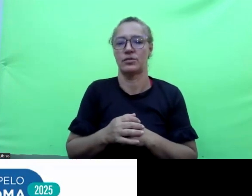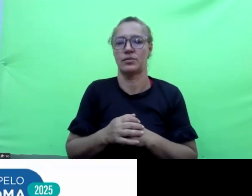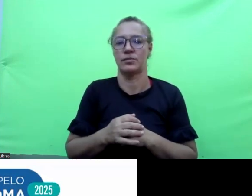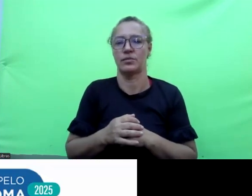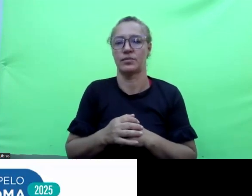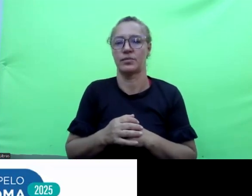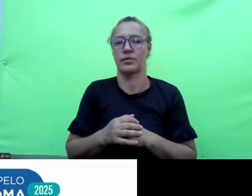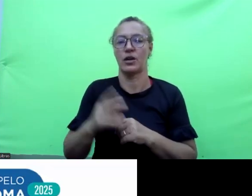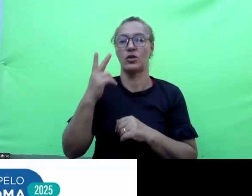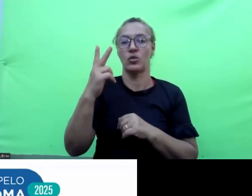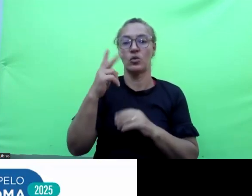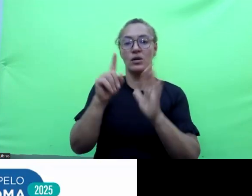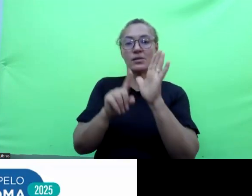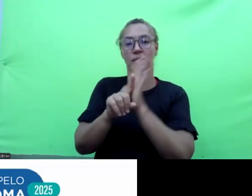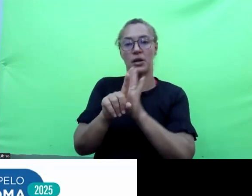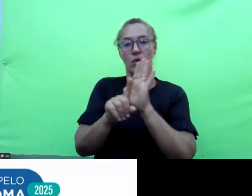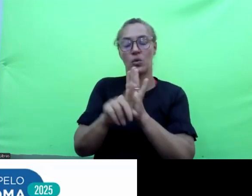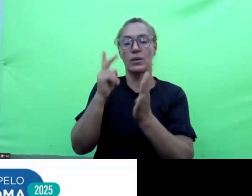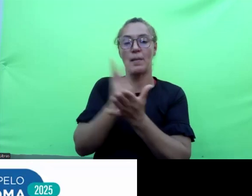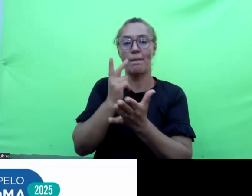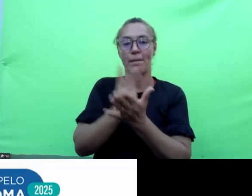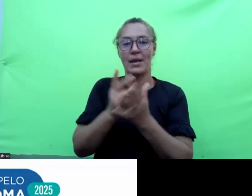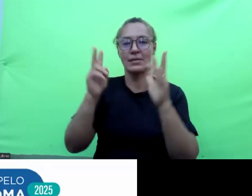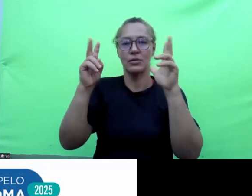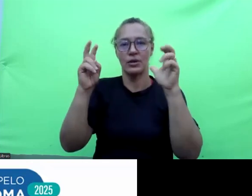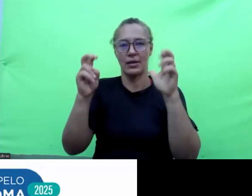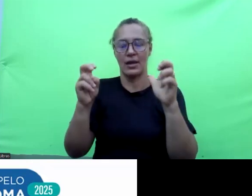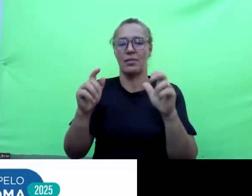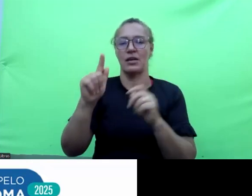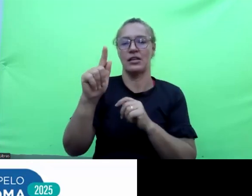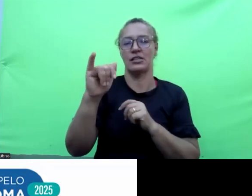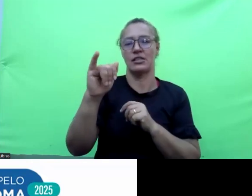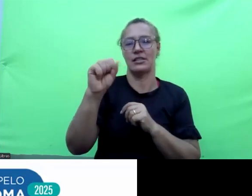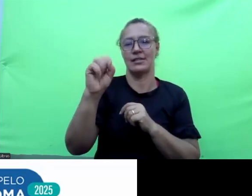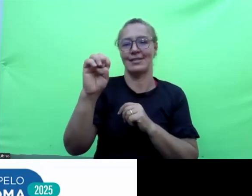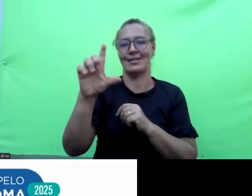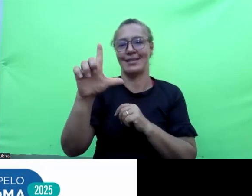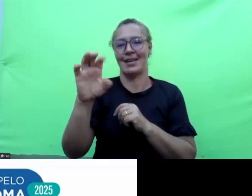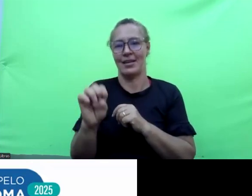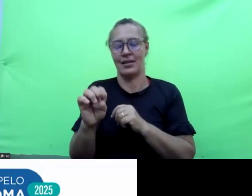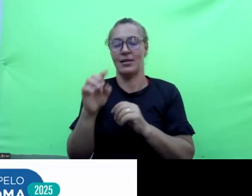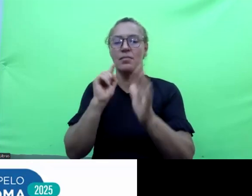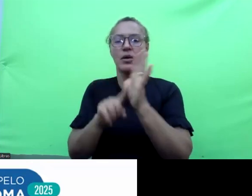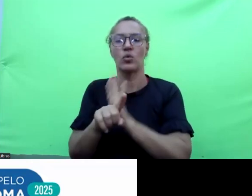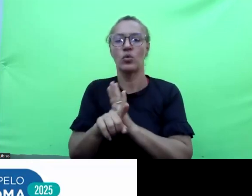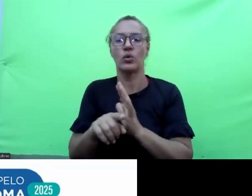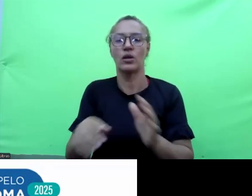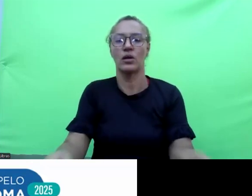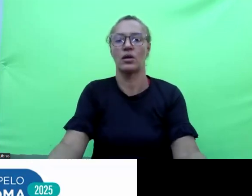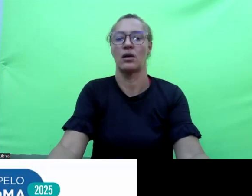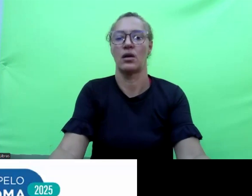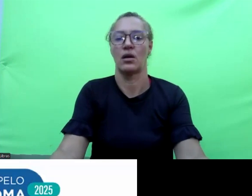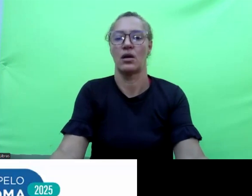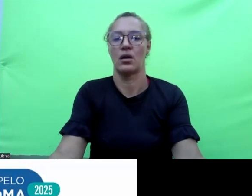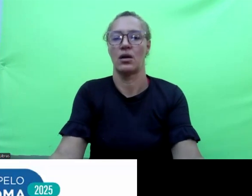Duas perguntas mais ou menos no mesmo tema. A Gisele, de Jundiaí, pergunta quando a iridotomia laser